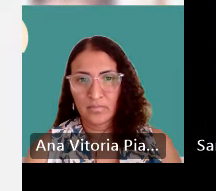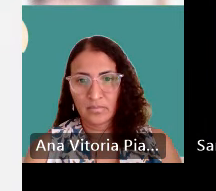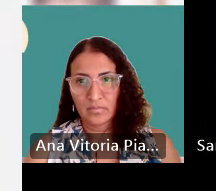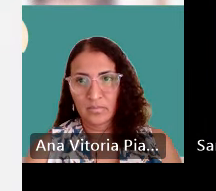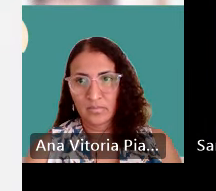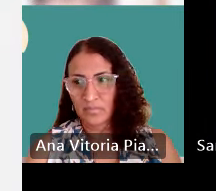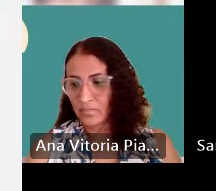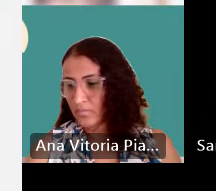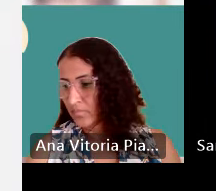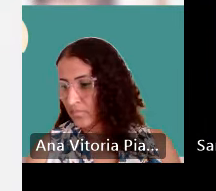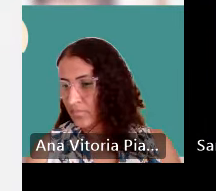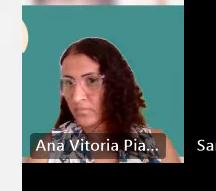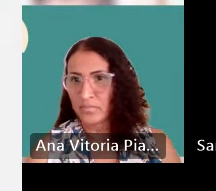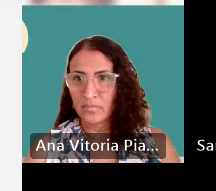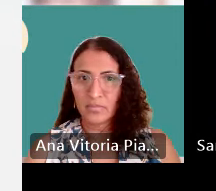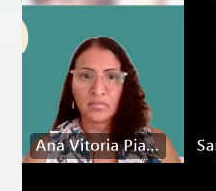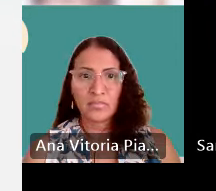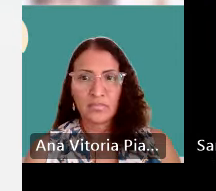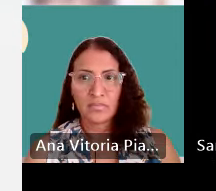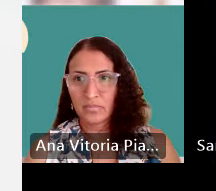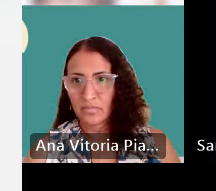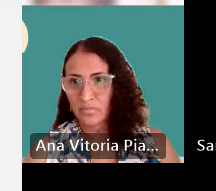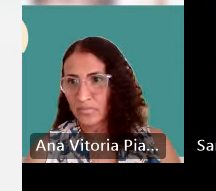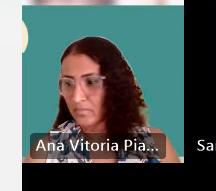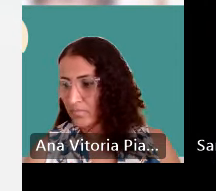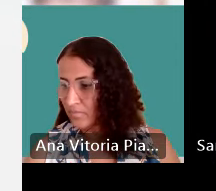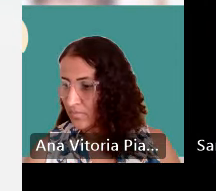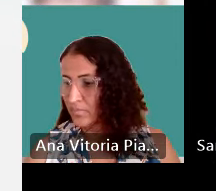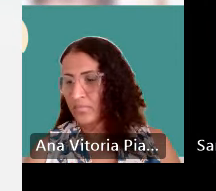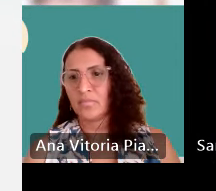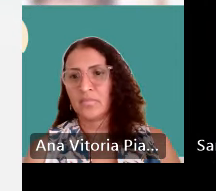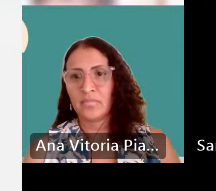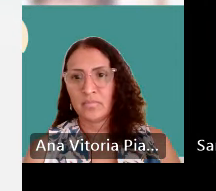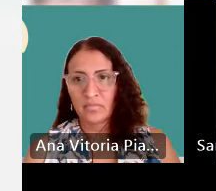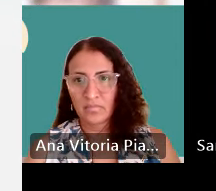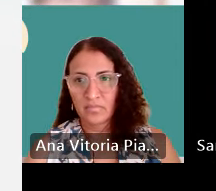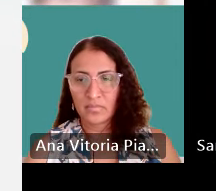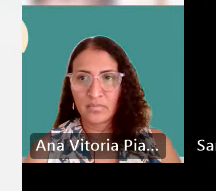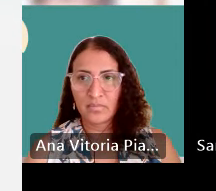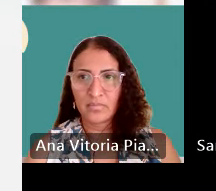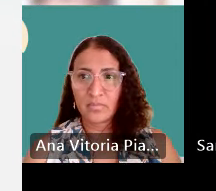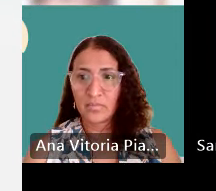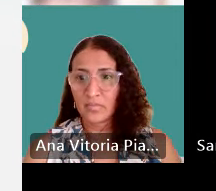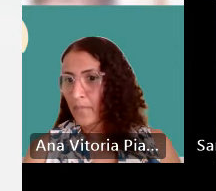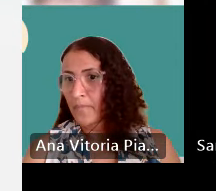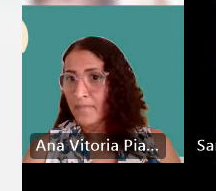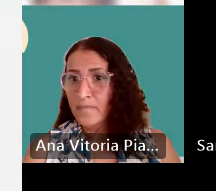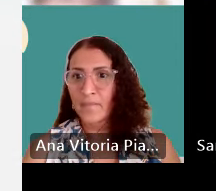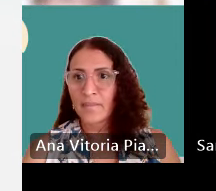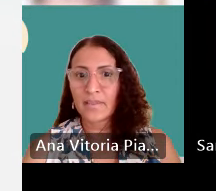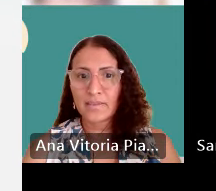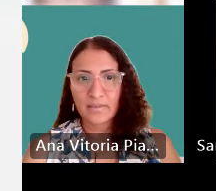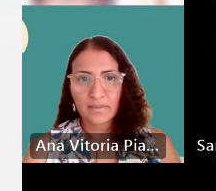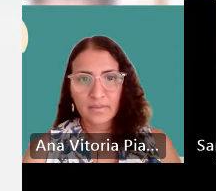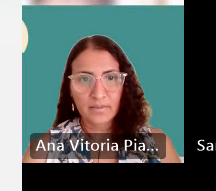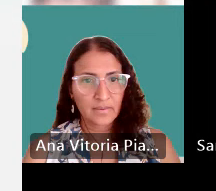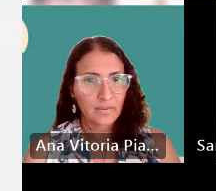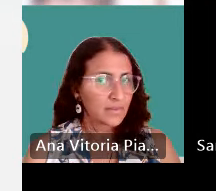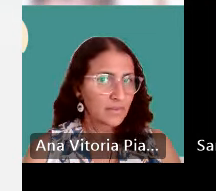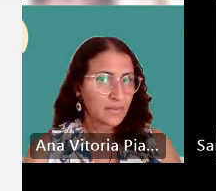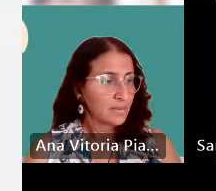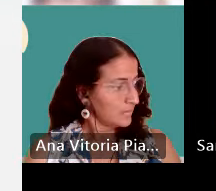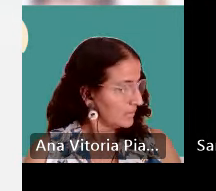podcast sobre esse estudo teve um estudo é da fundação Tid Setubal que fala sobre o fenômeno do apagão das canetas né E